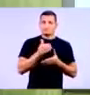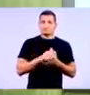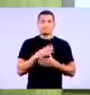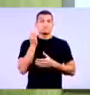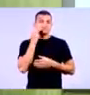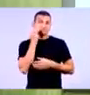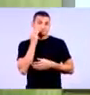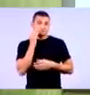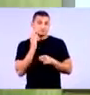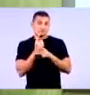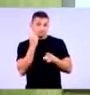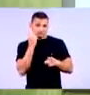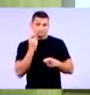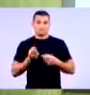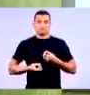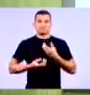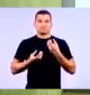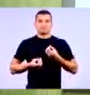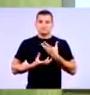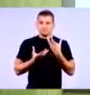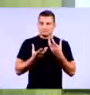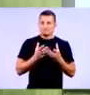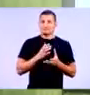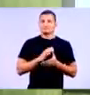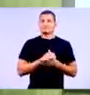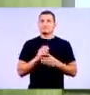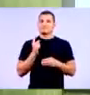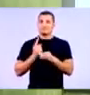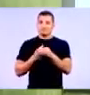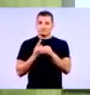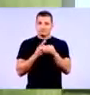poetas em Machadinho, em